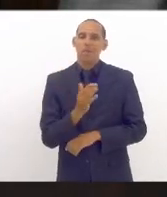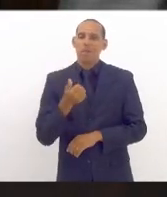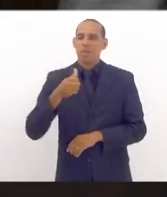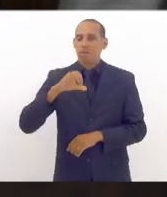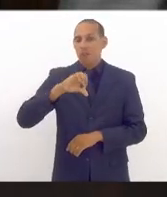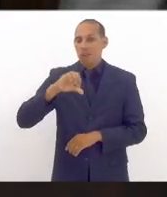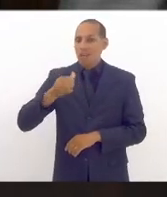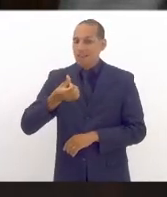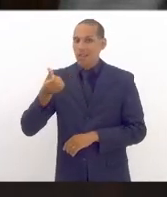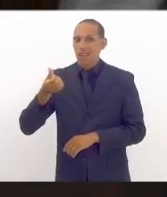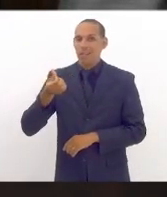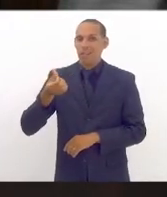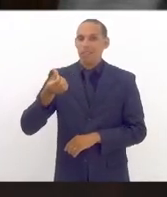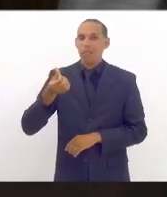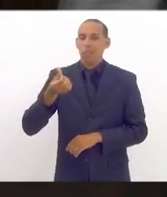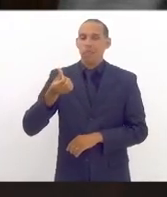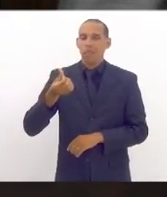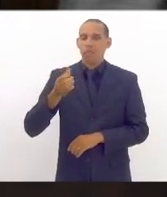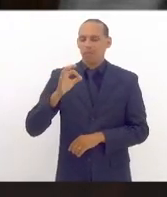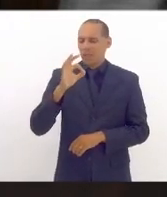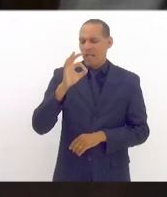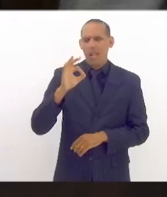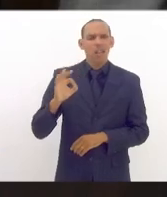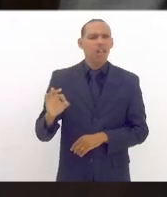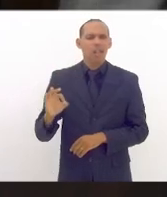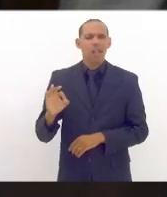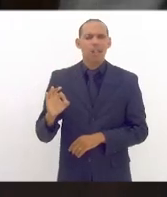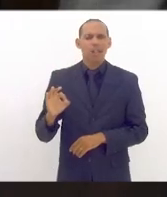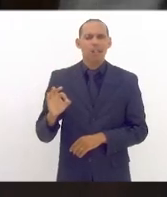não com alíquota